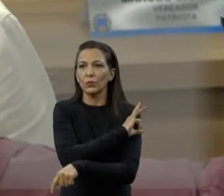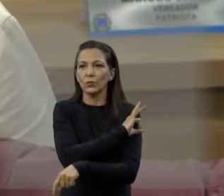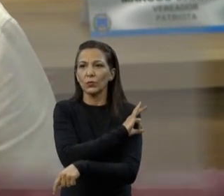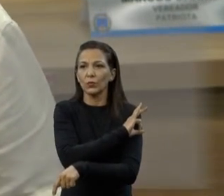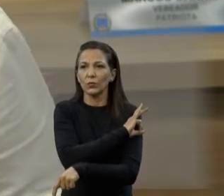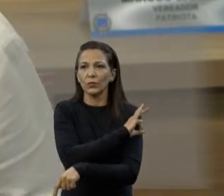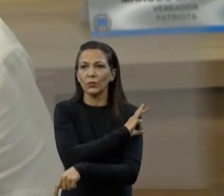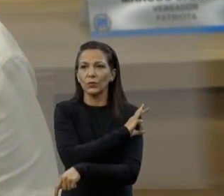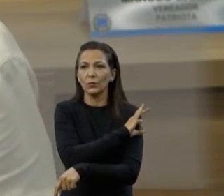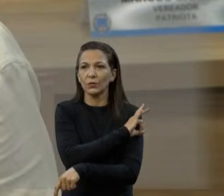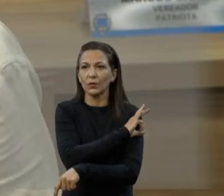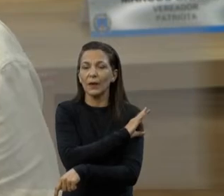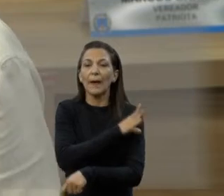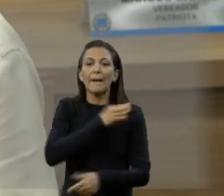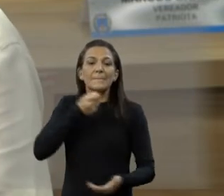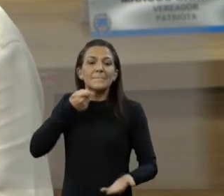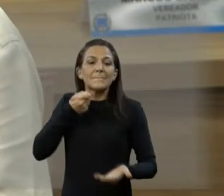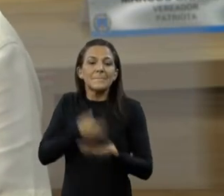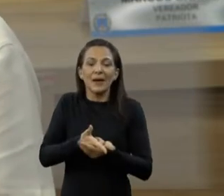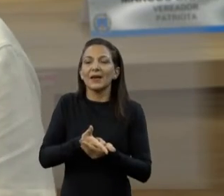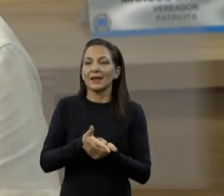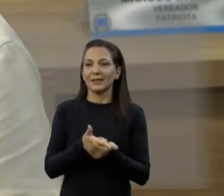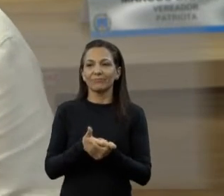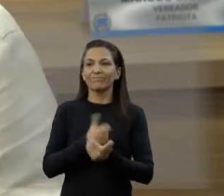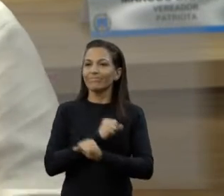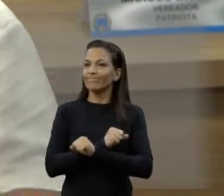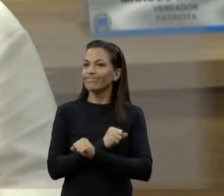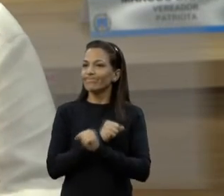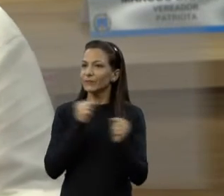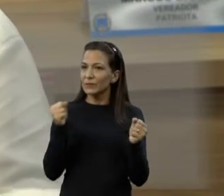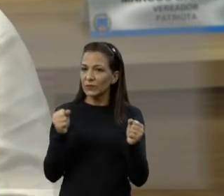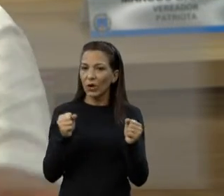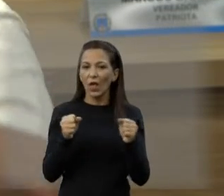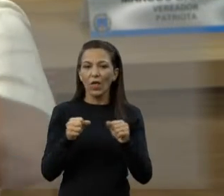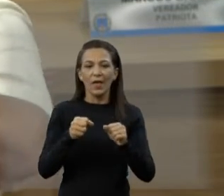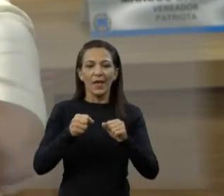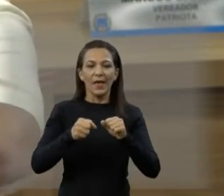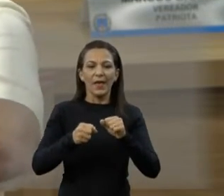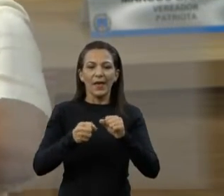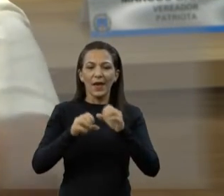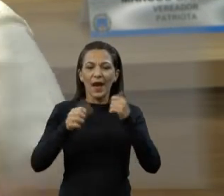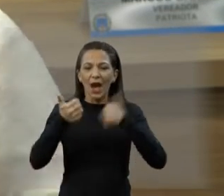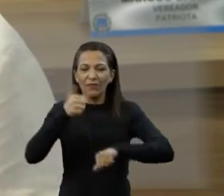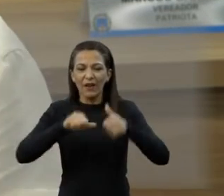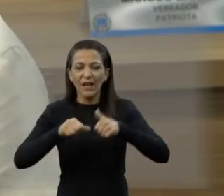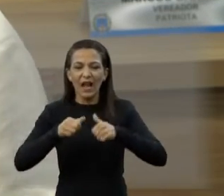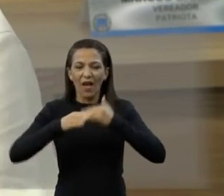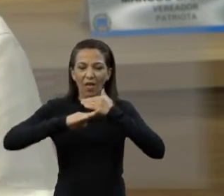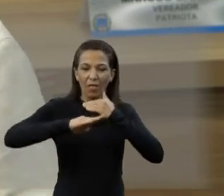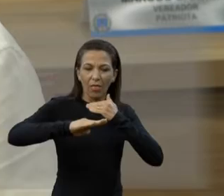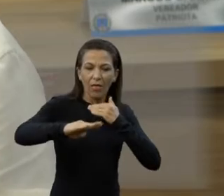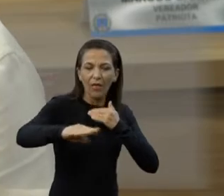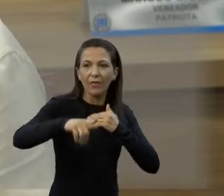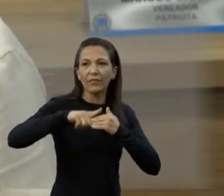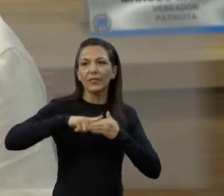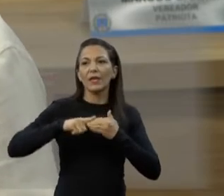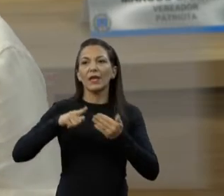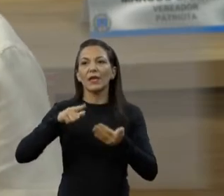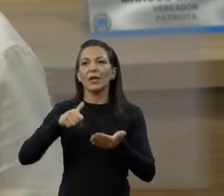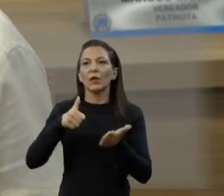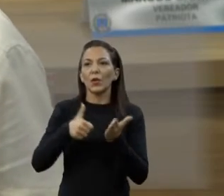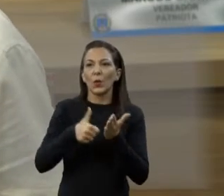isso brigada o bancar despesas é topografia porque você tem que fazer todos os estudos registro